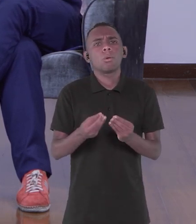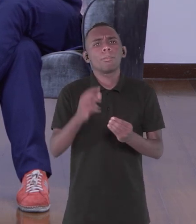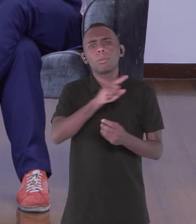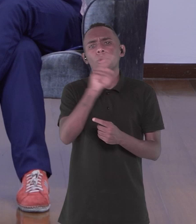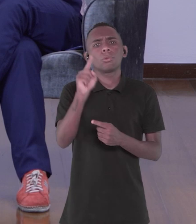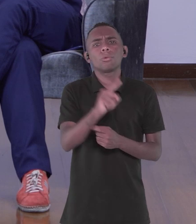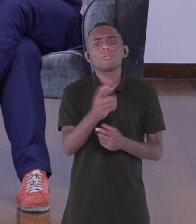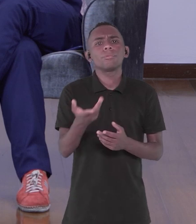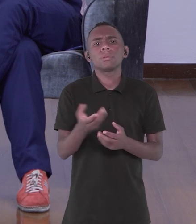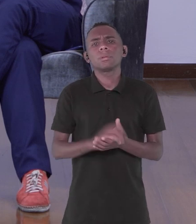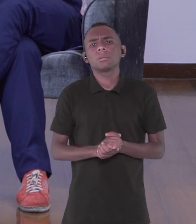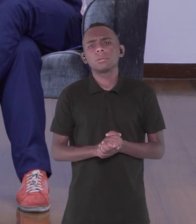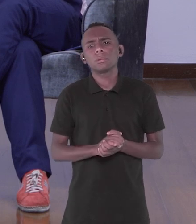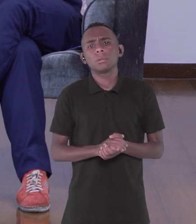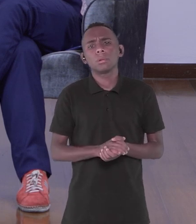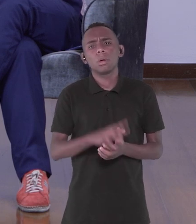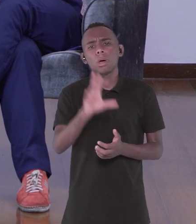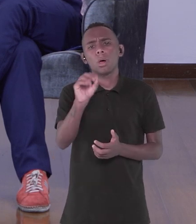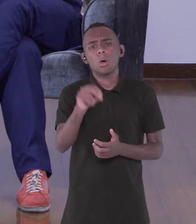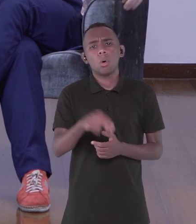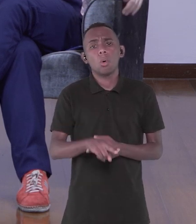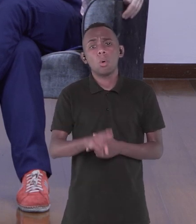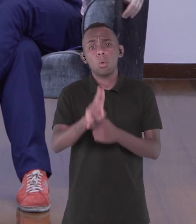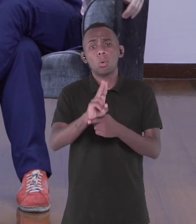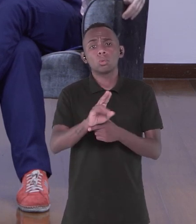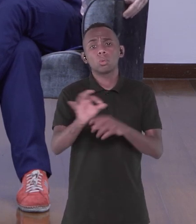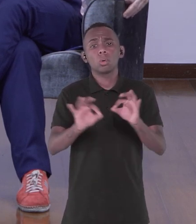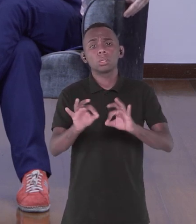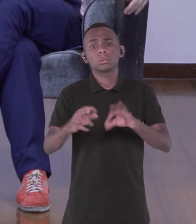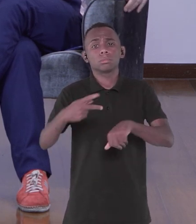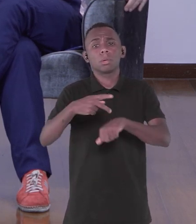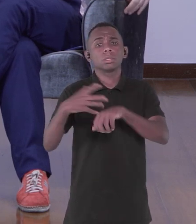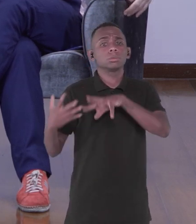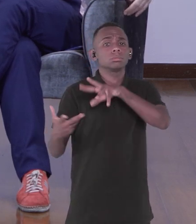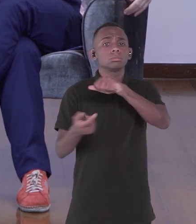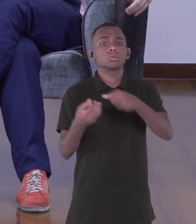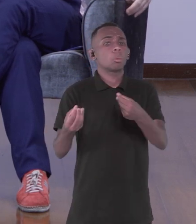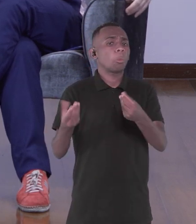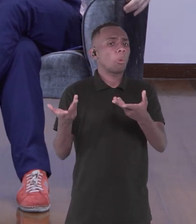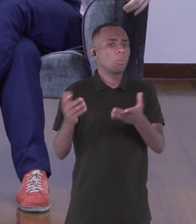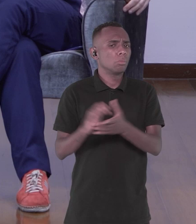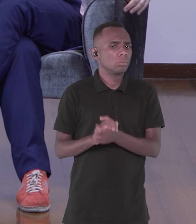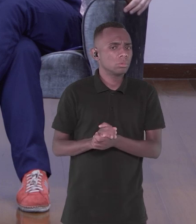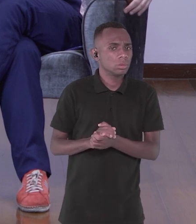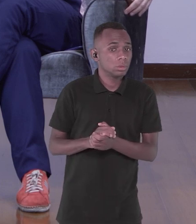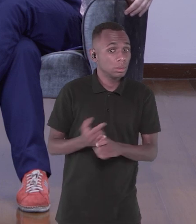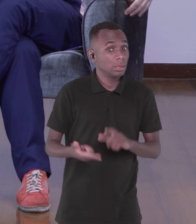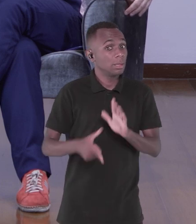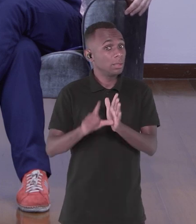interrogação sobre uma instituição que já vivia com um ponto de interrogação na cabeça.